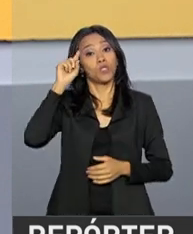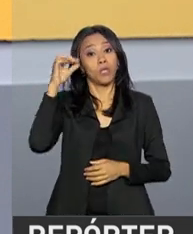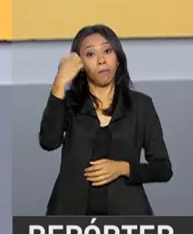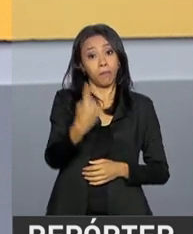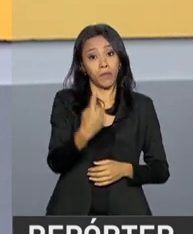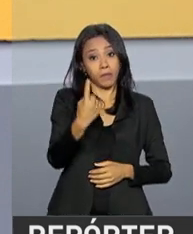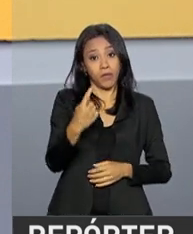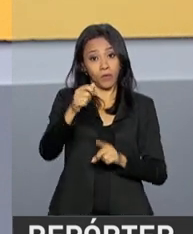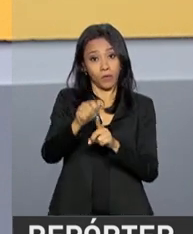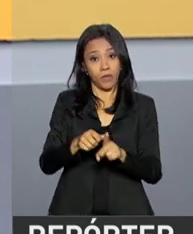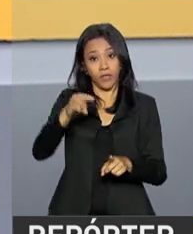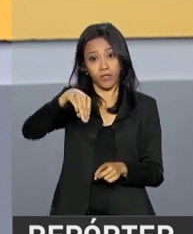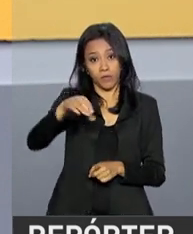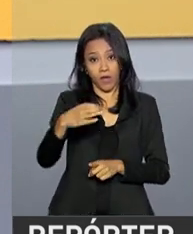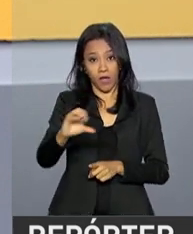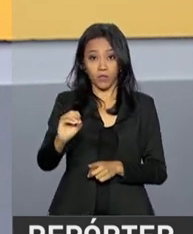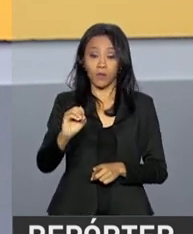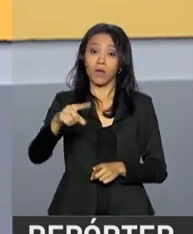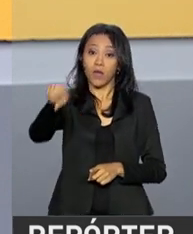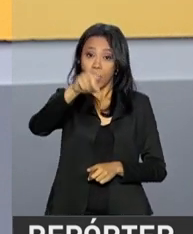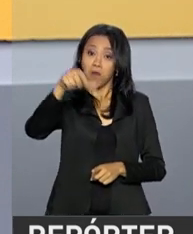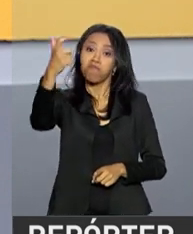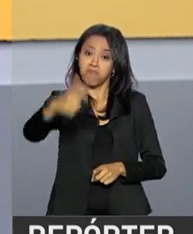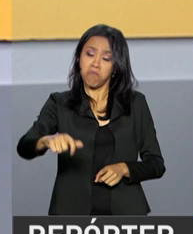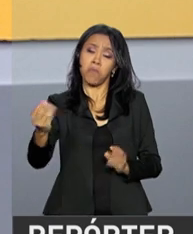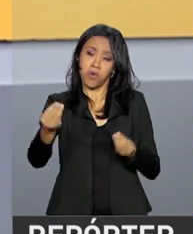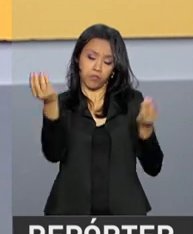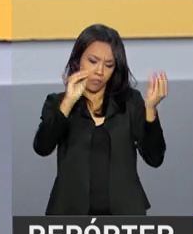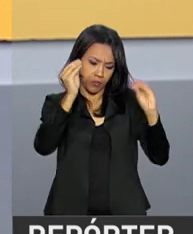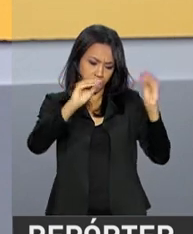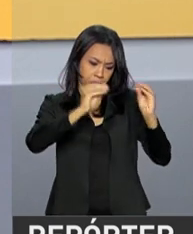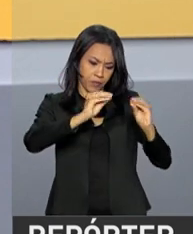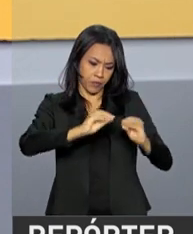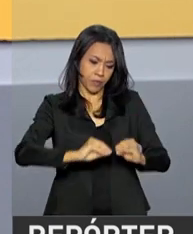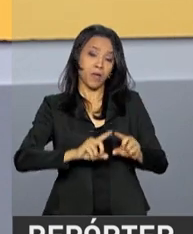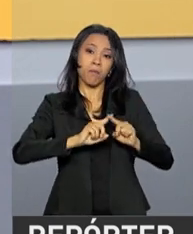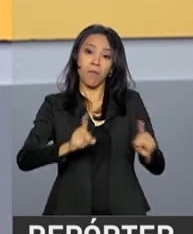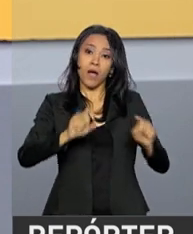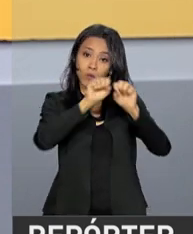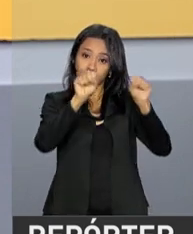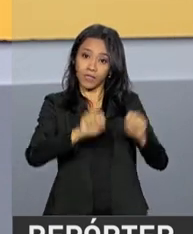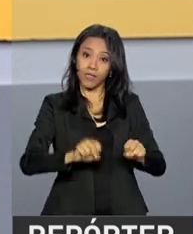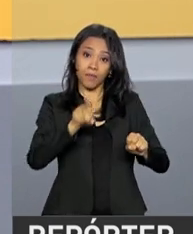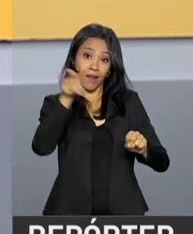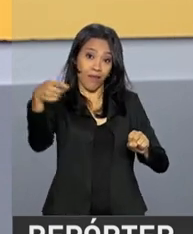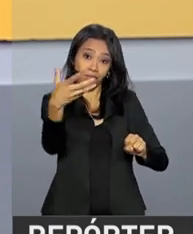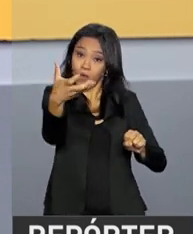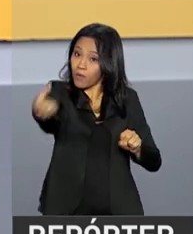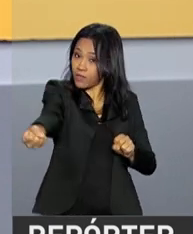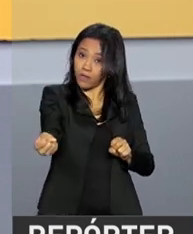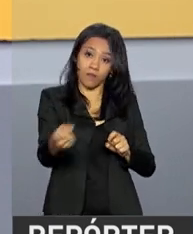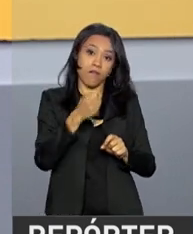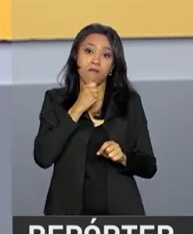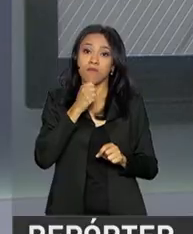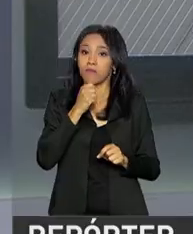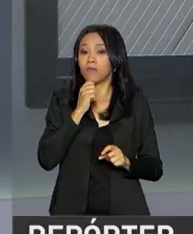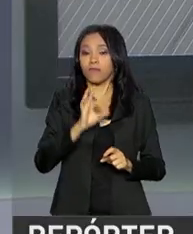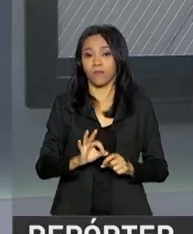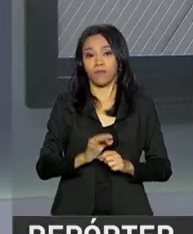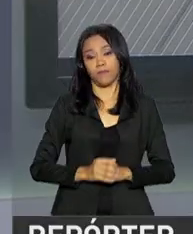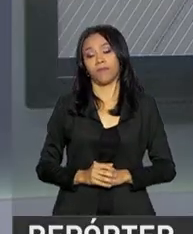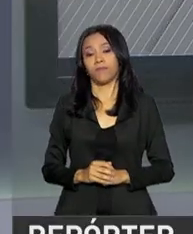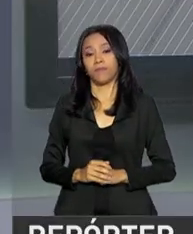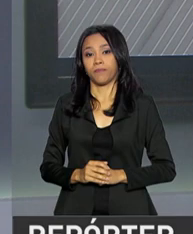de março por enquanto o contribuinte pode preencher a declaração mas o sistema da receita não vai aceitar a transmissão do documento